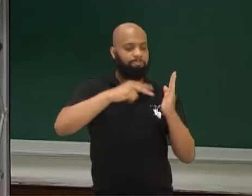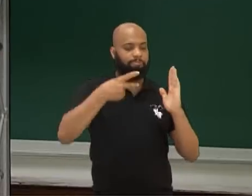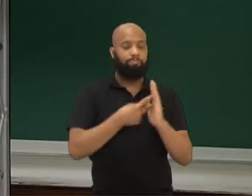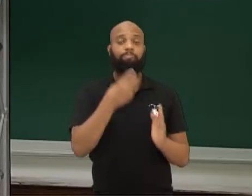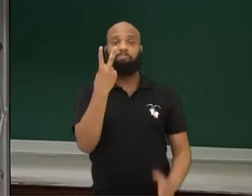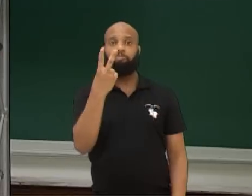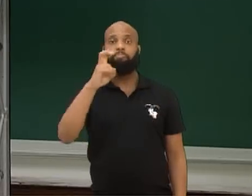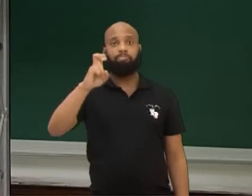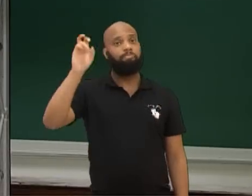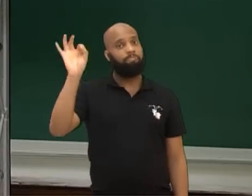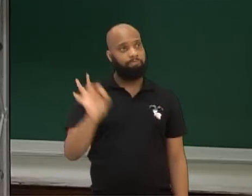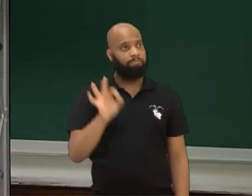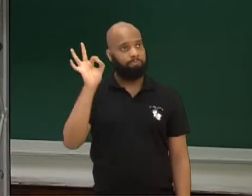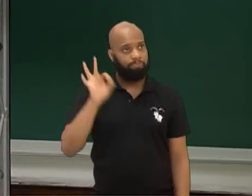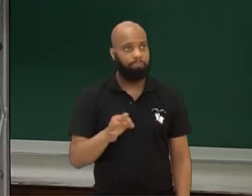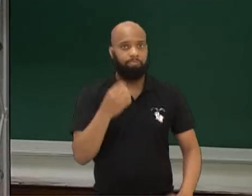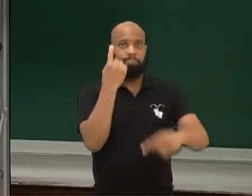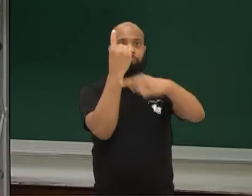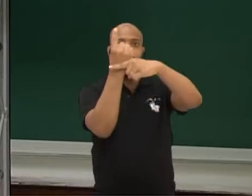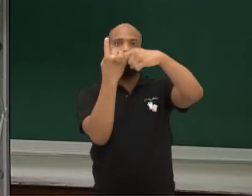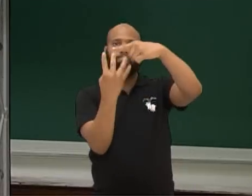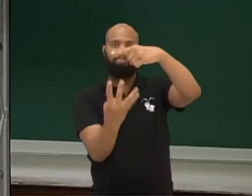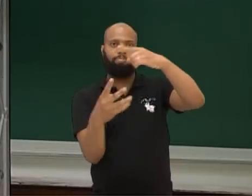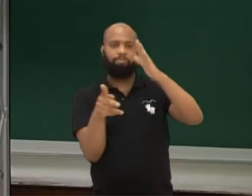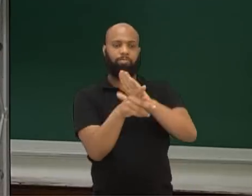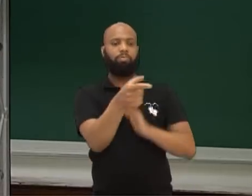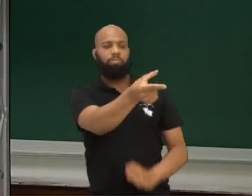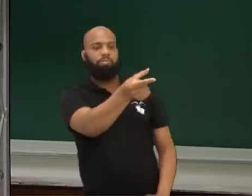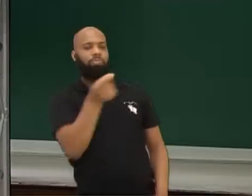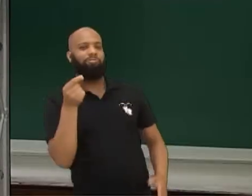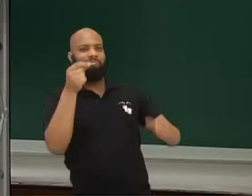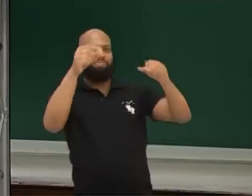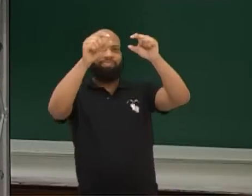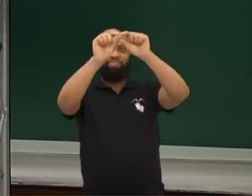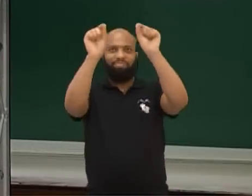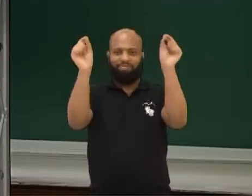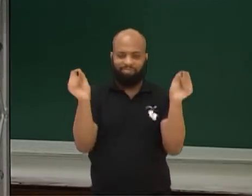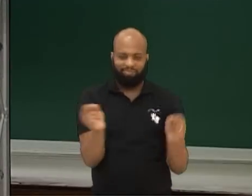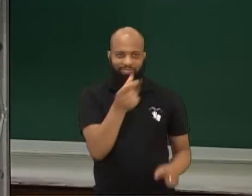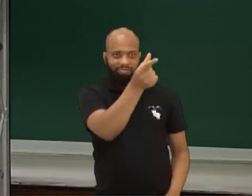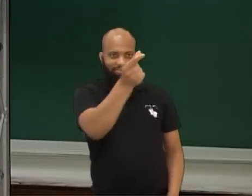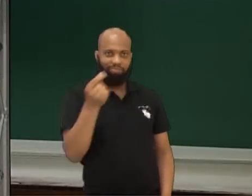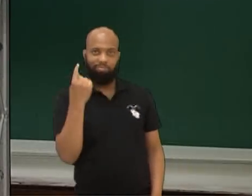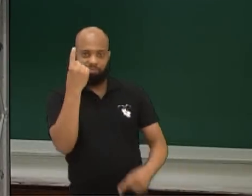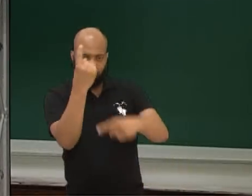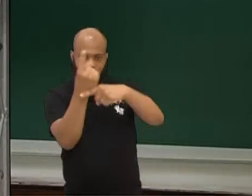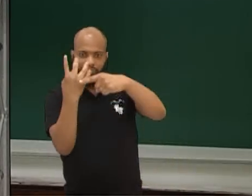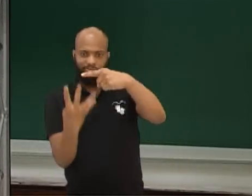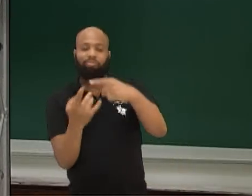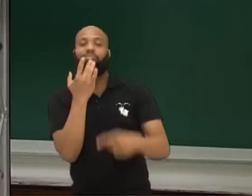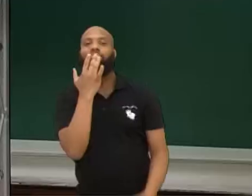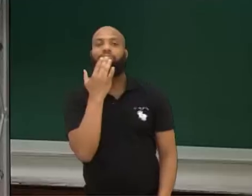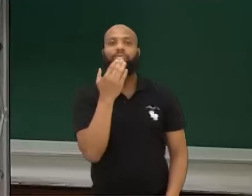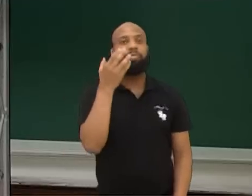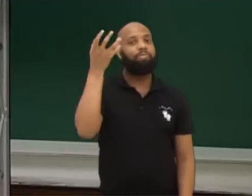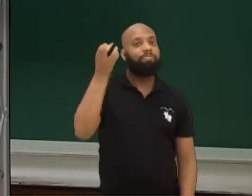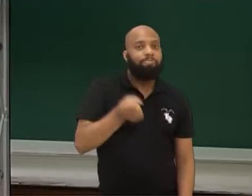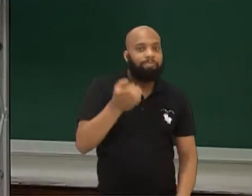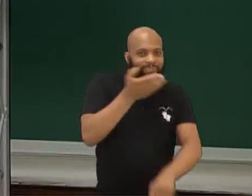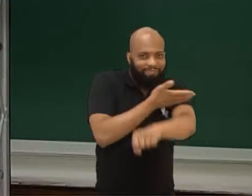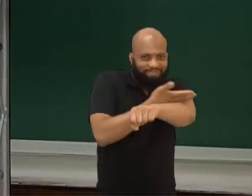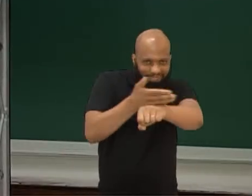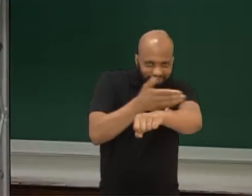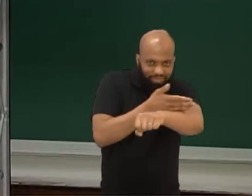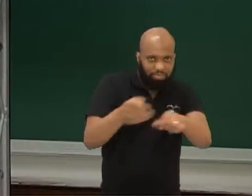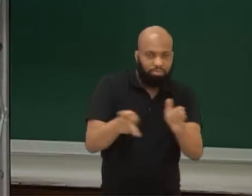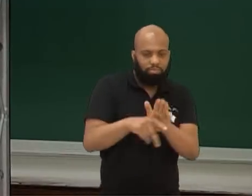25%. Um quarto da fatia. Então, veja bem, a natação está na cor incolor, branca, né? Então, aqui, ó,